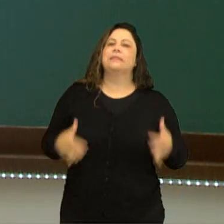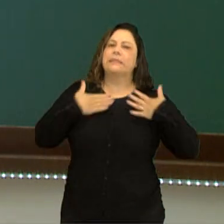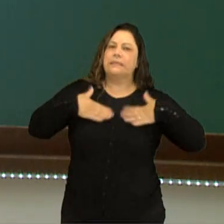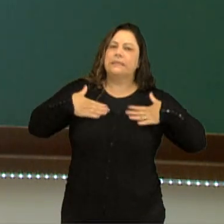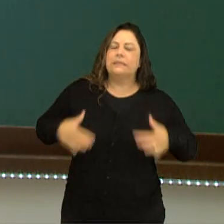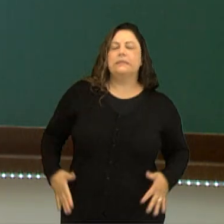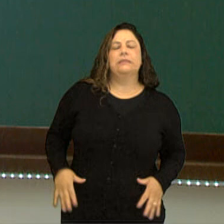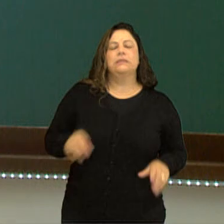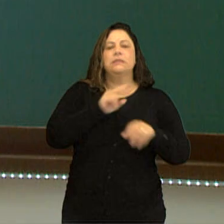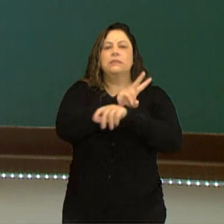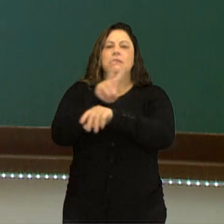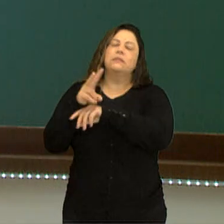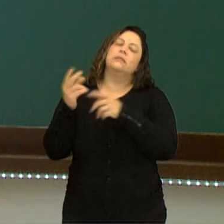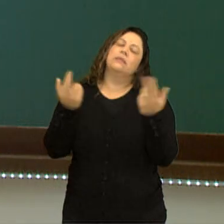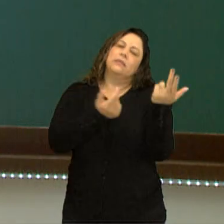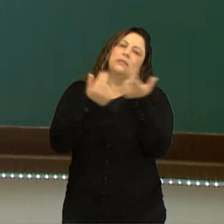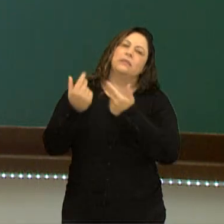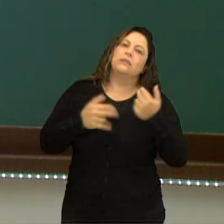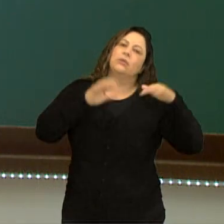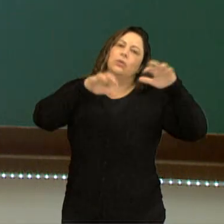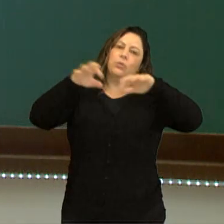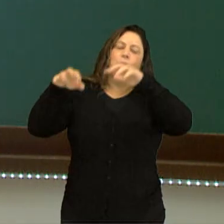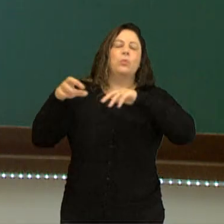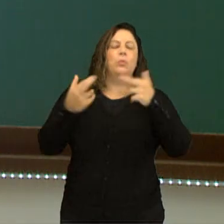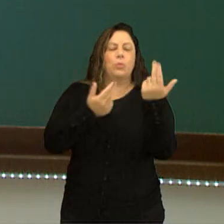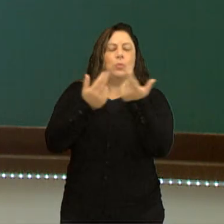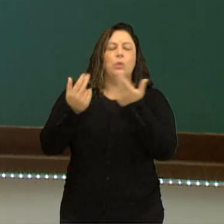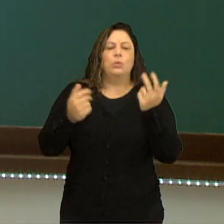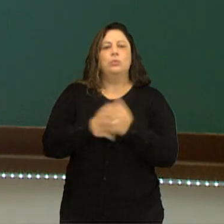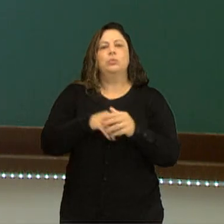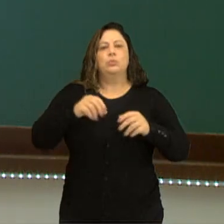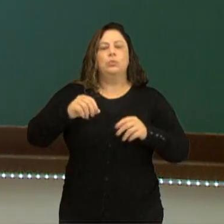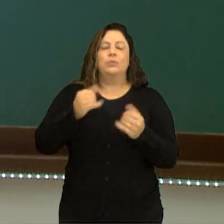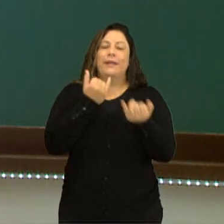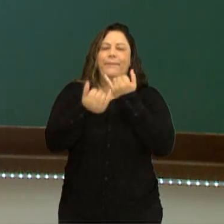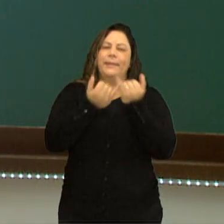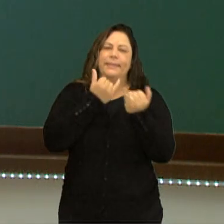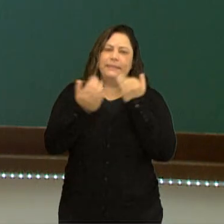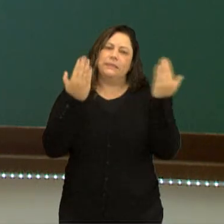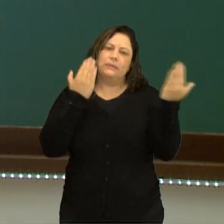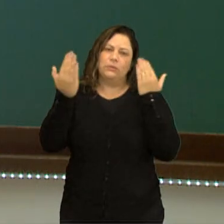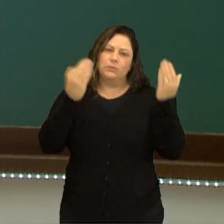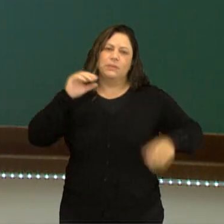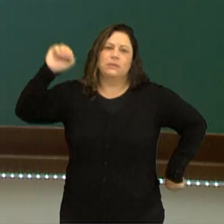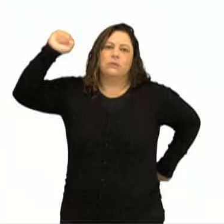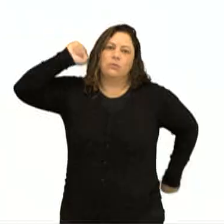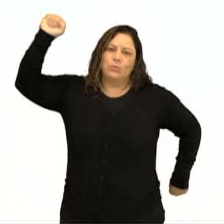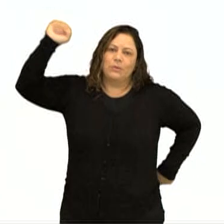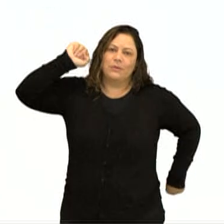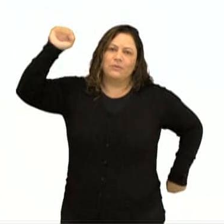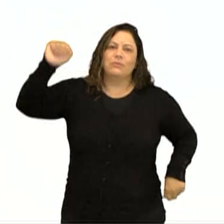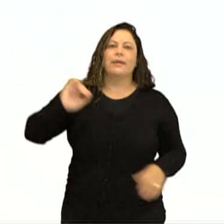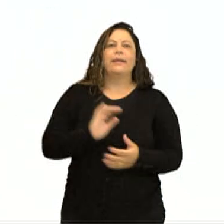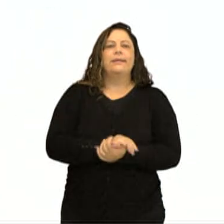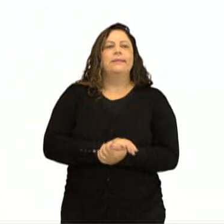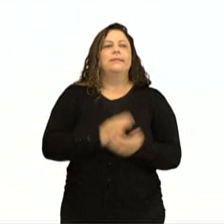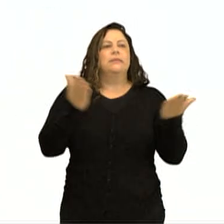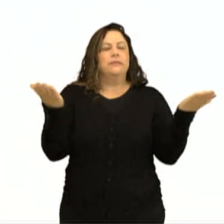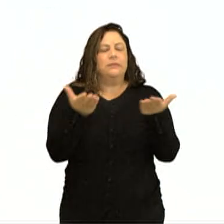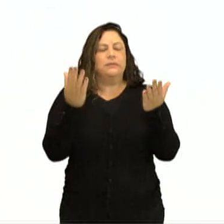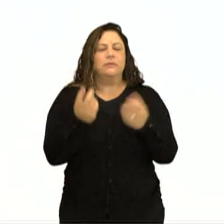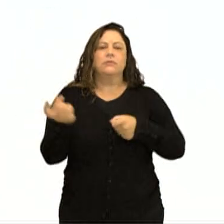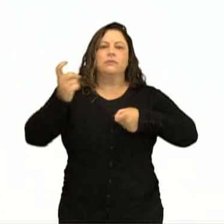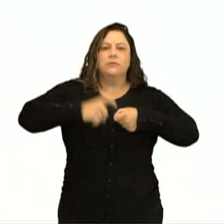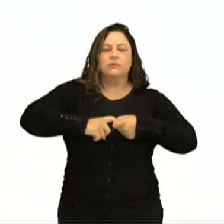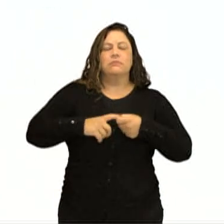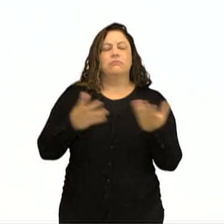chuva protege o eu lírico do mundo, assim como se fosse uma toalha. E essa questão de associação